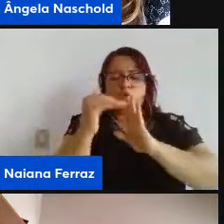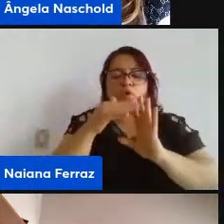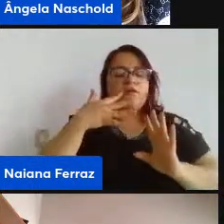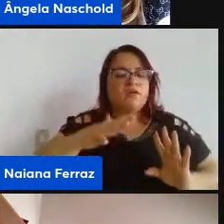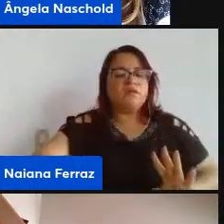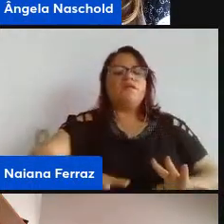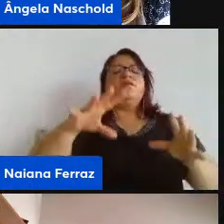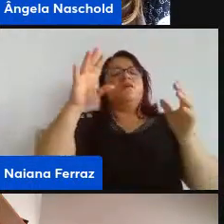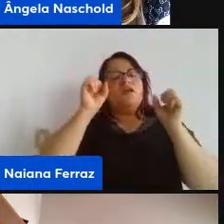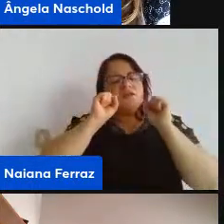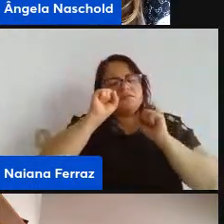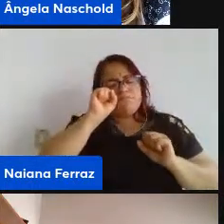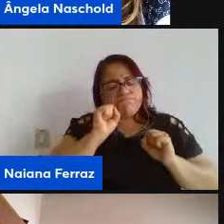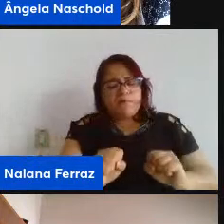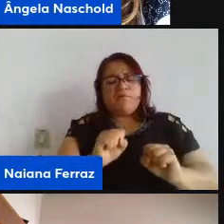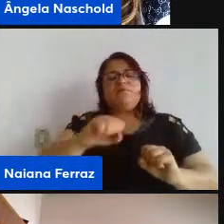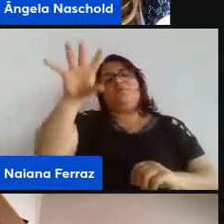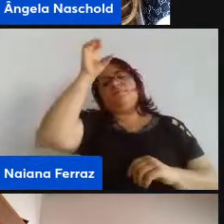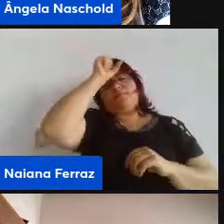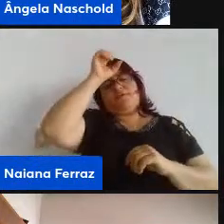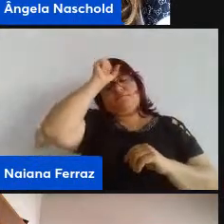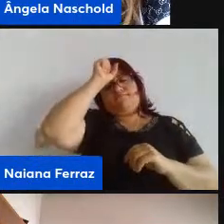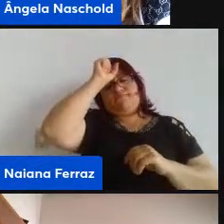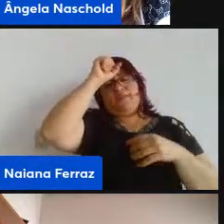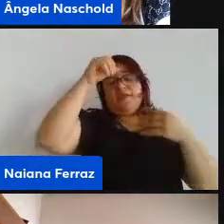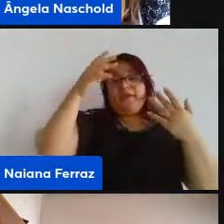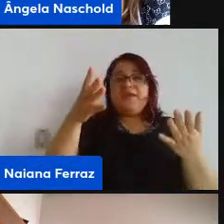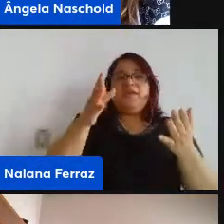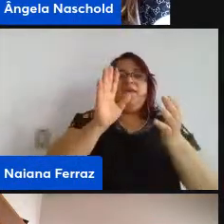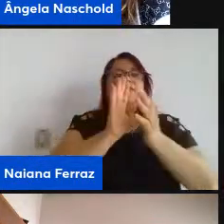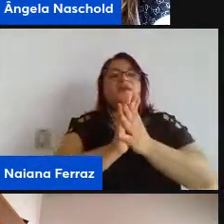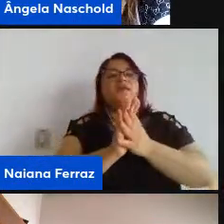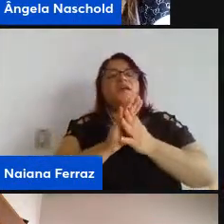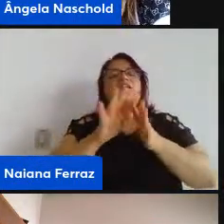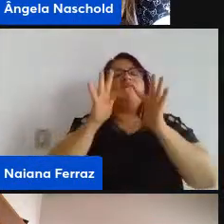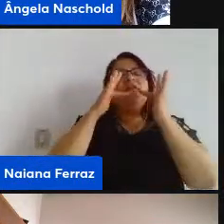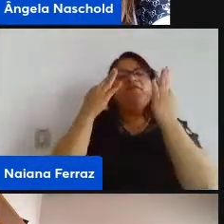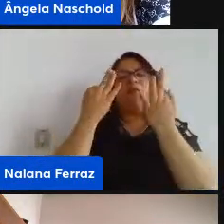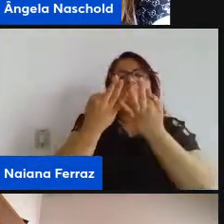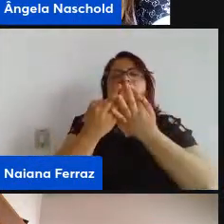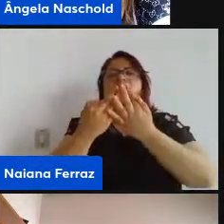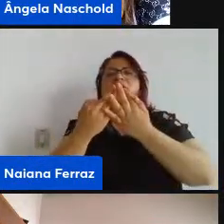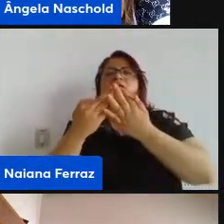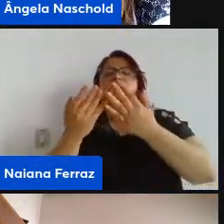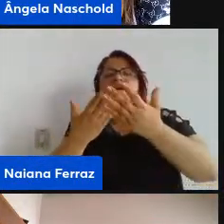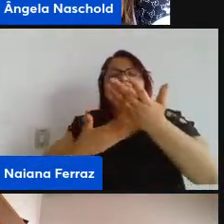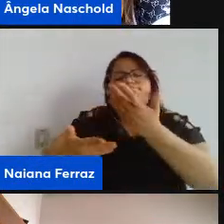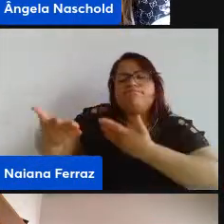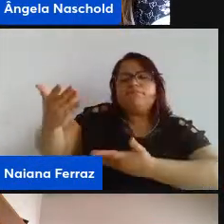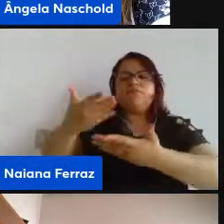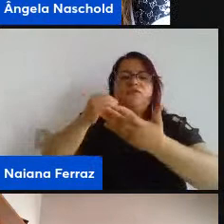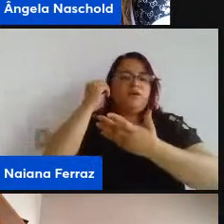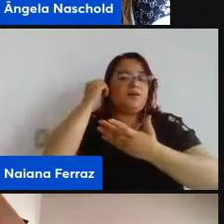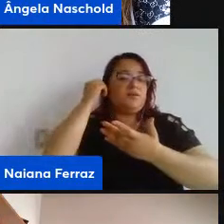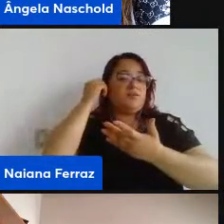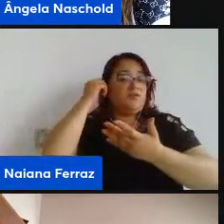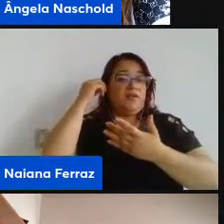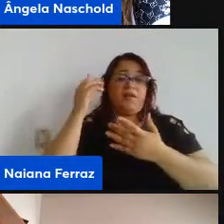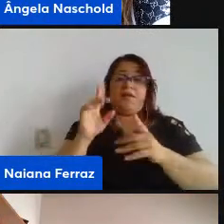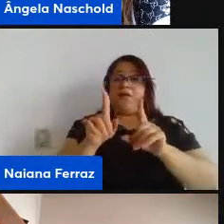na medida do possível, lidar com as famílias. Mas nós não podemos colocar